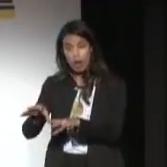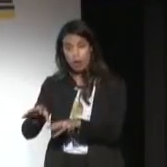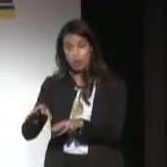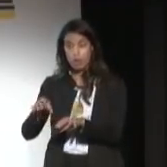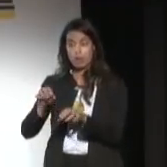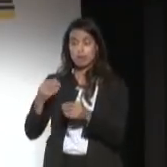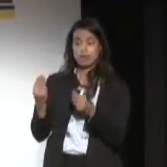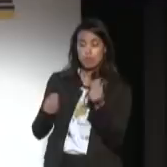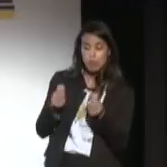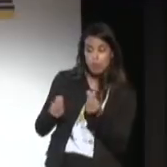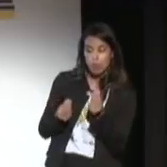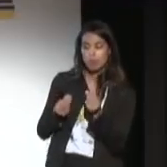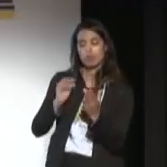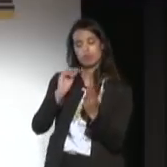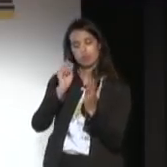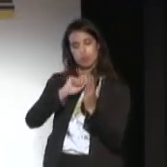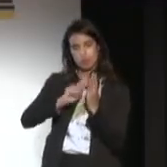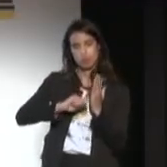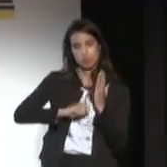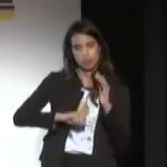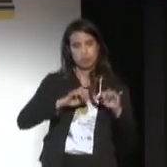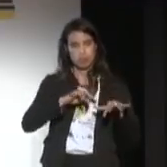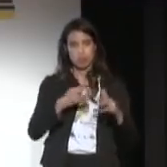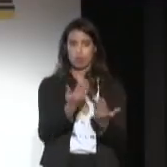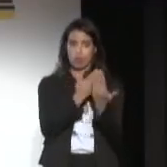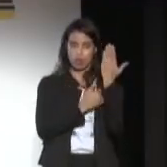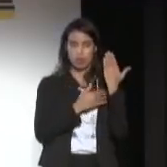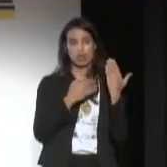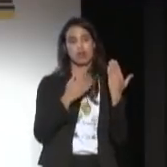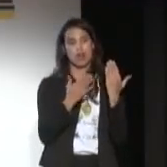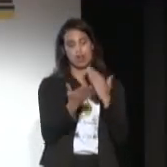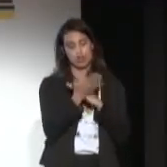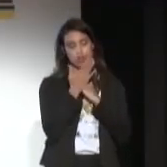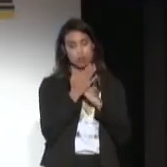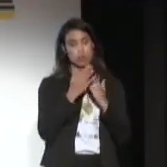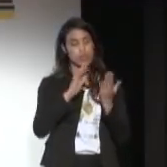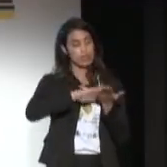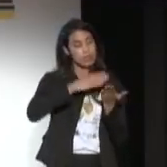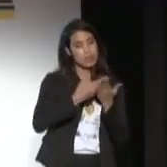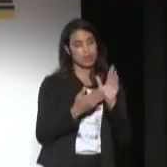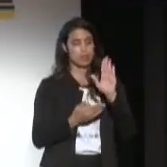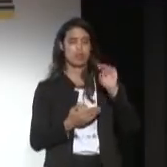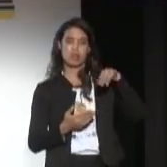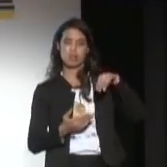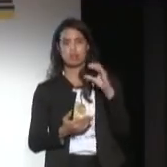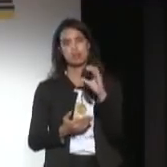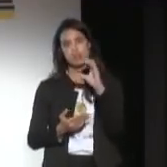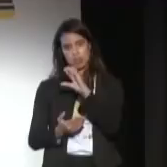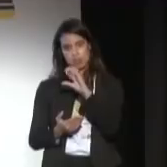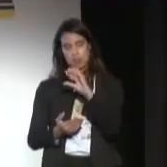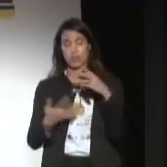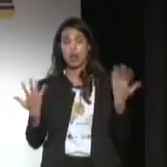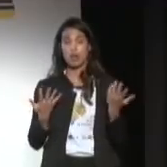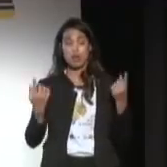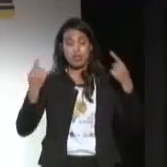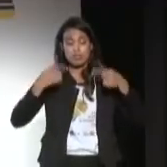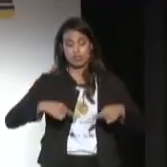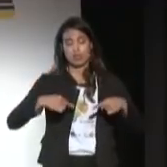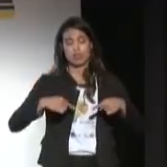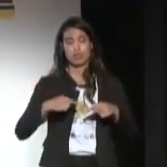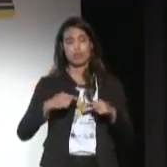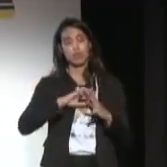que nos ajuda na implementação da BNCC. Quais são os desafios, né? Então, vamos lá.